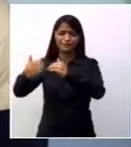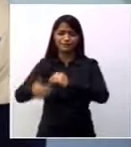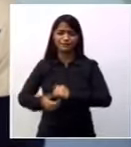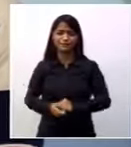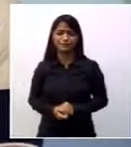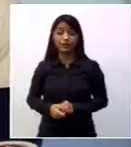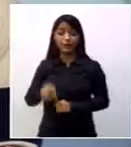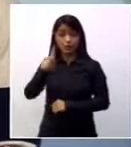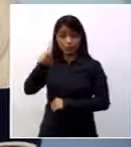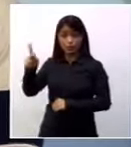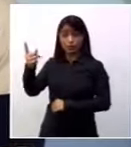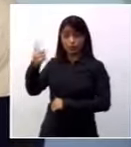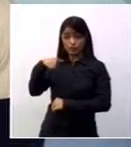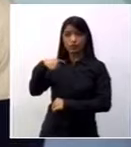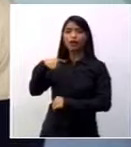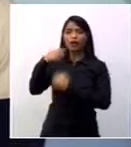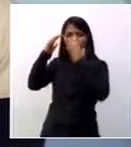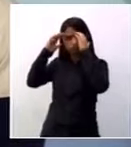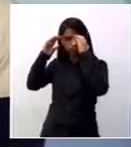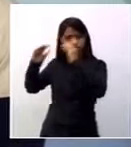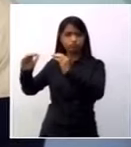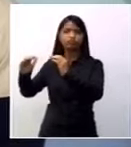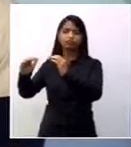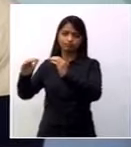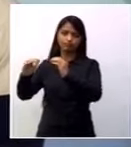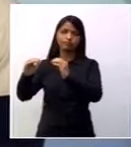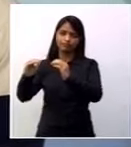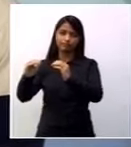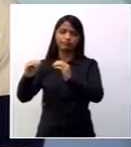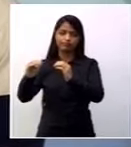falou. Faça aquilo que foi